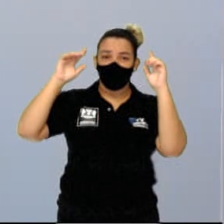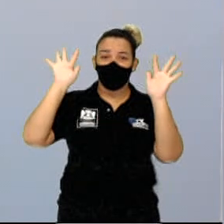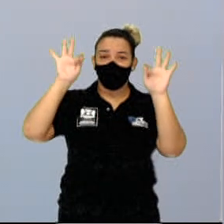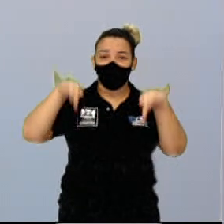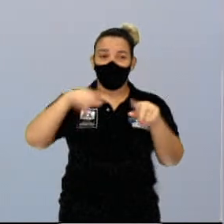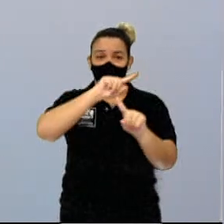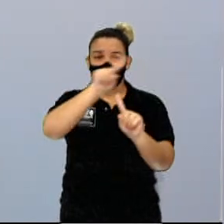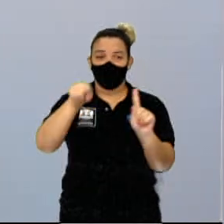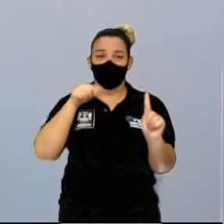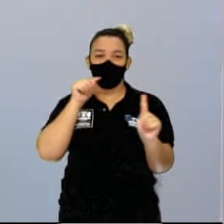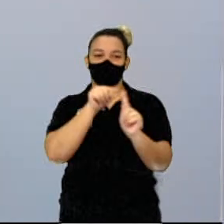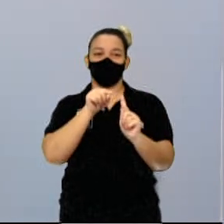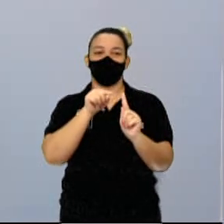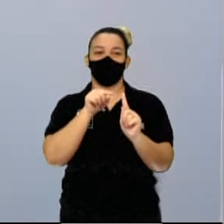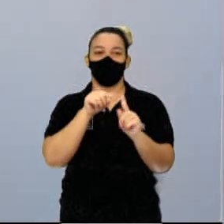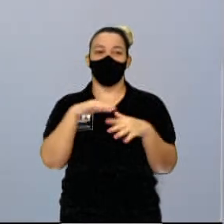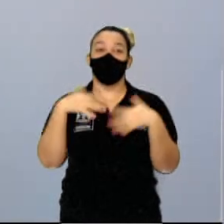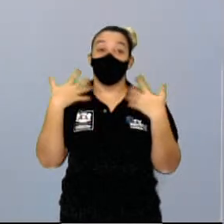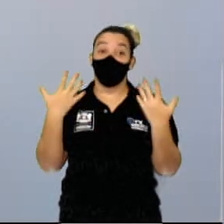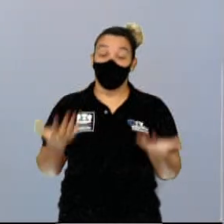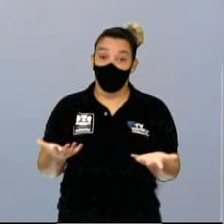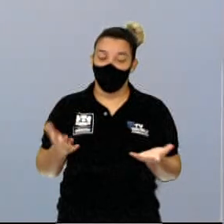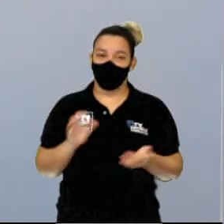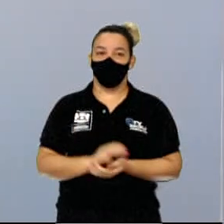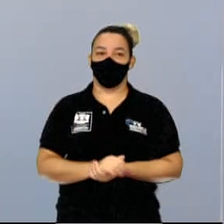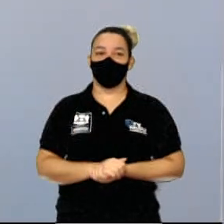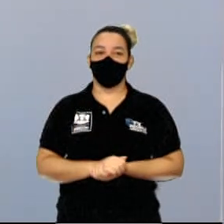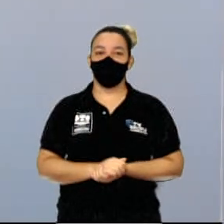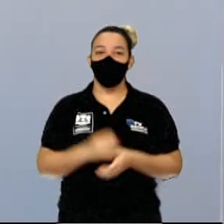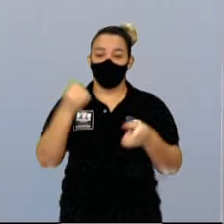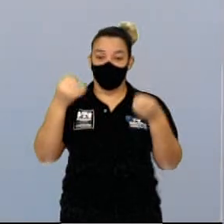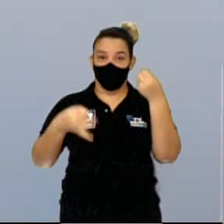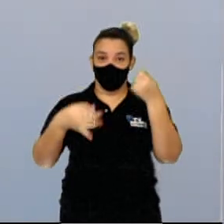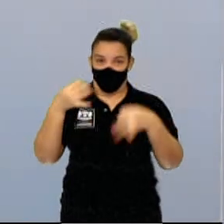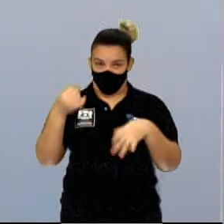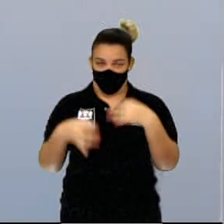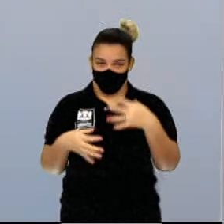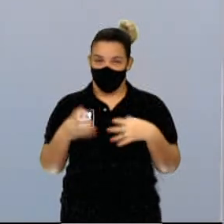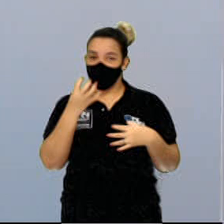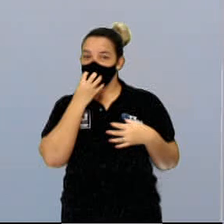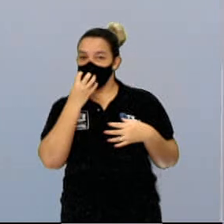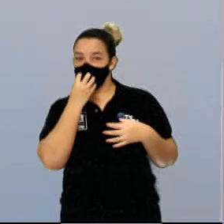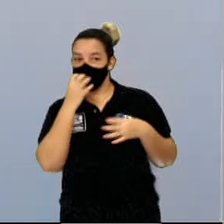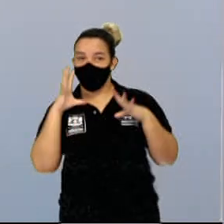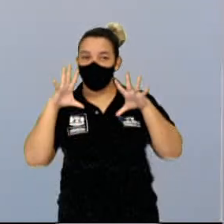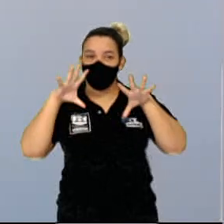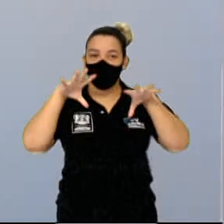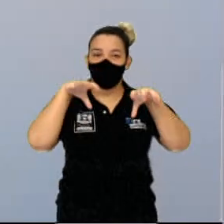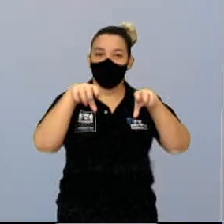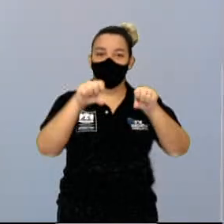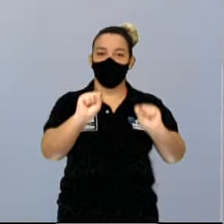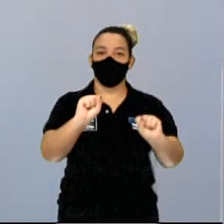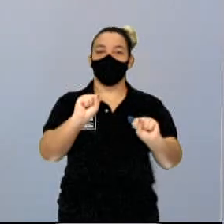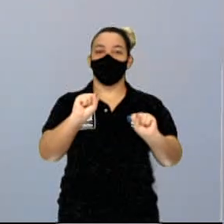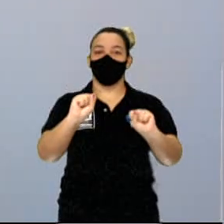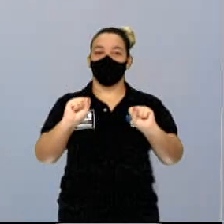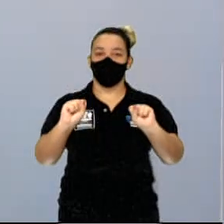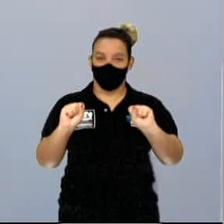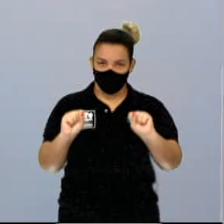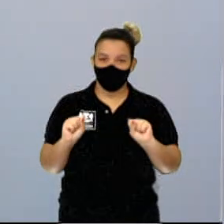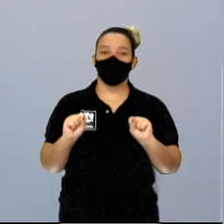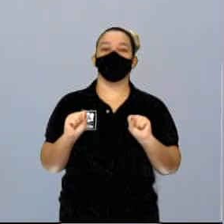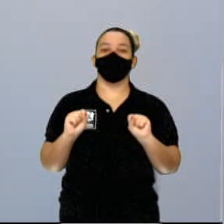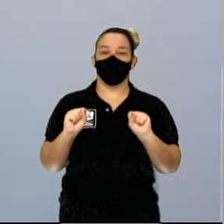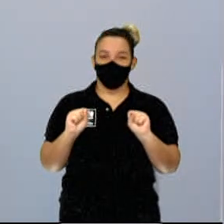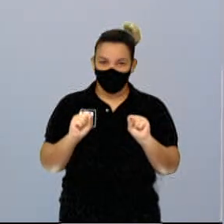história. Bom, com essa explicação do cão de caça em relação à